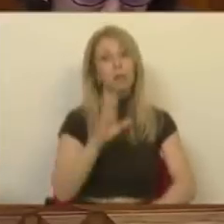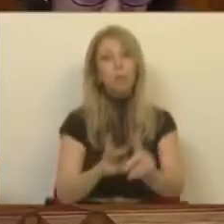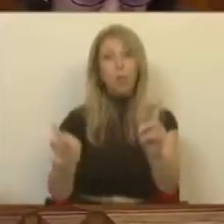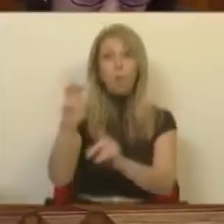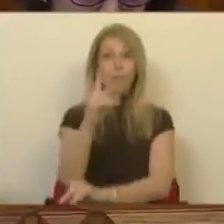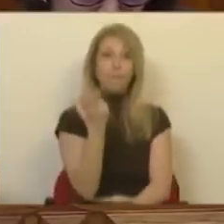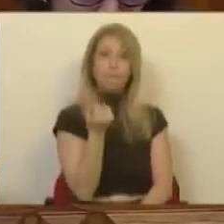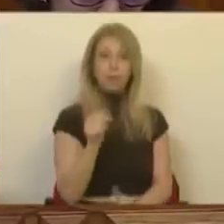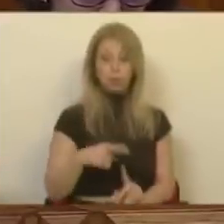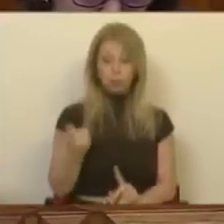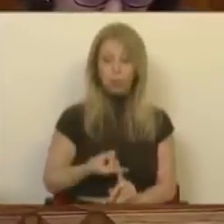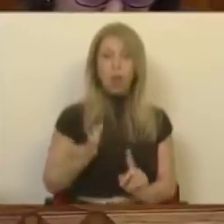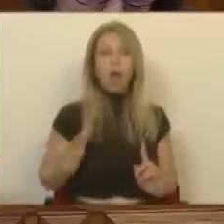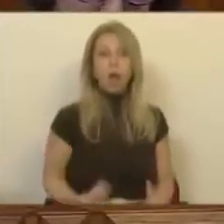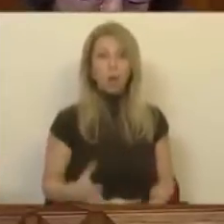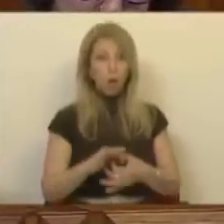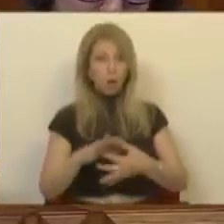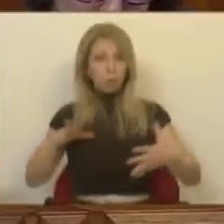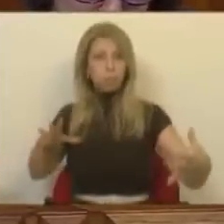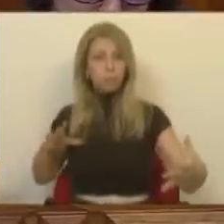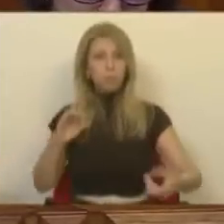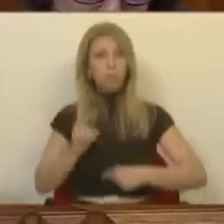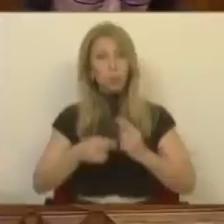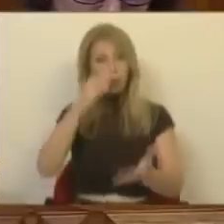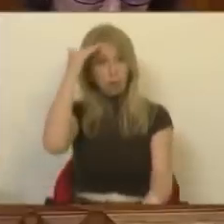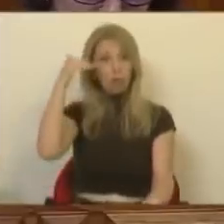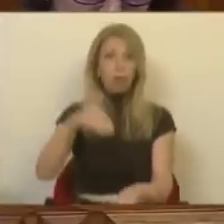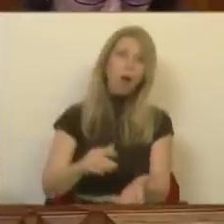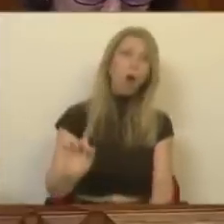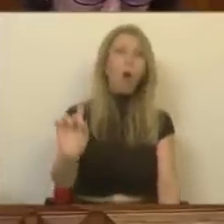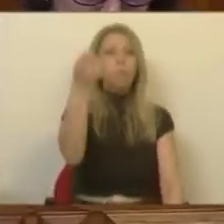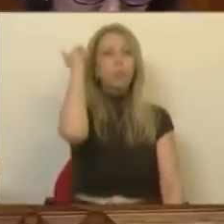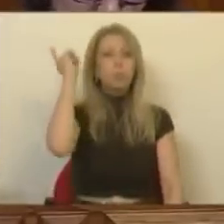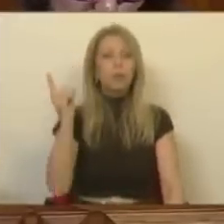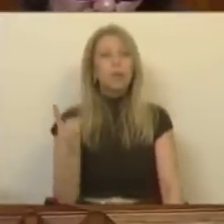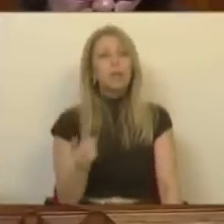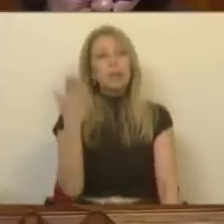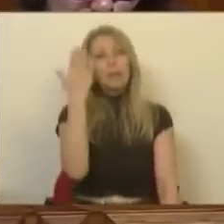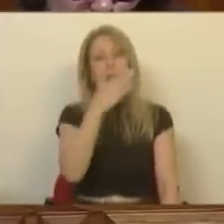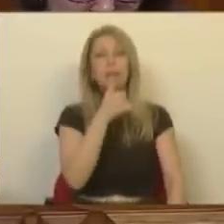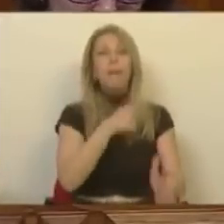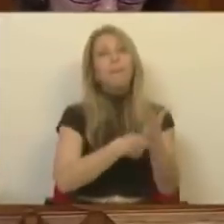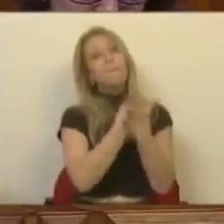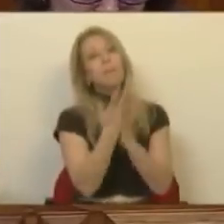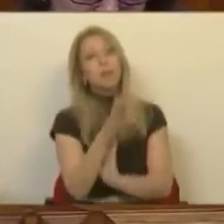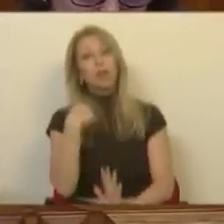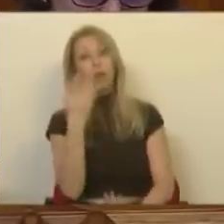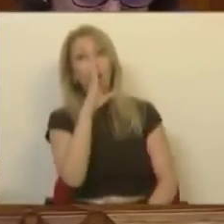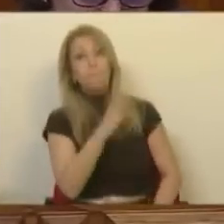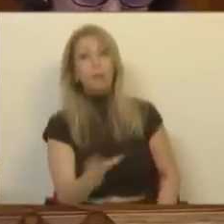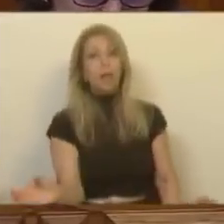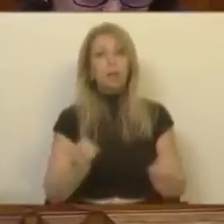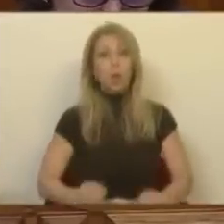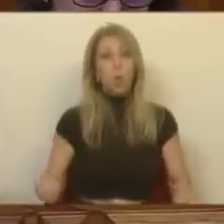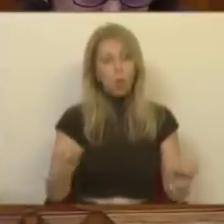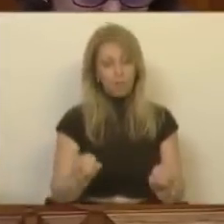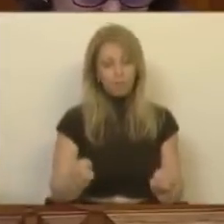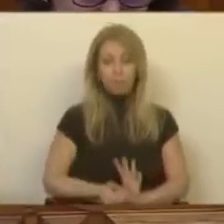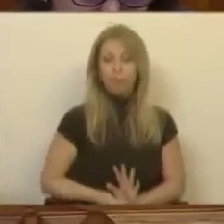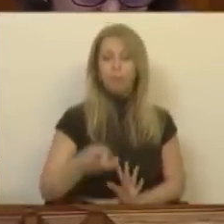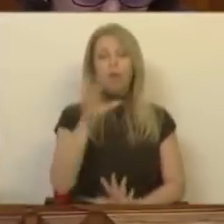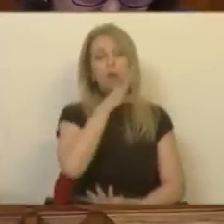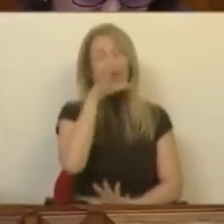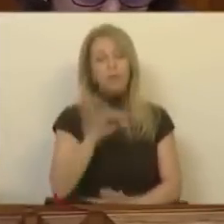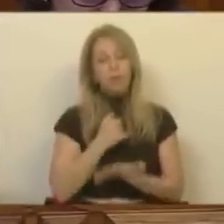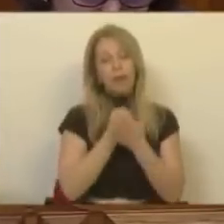Este ano não correspondentes àquele que resultaria se não tivéssemos adotado essas medidas no conjunto de Apoio às famílias e